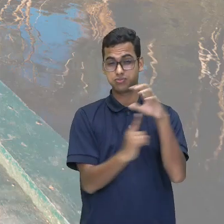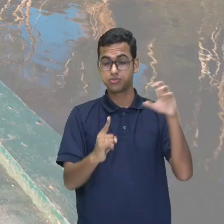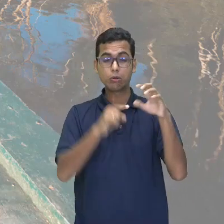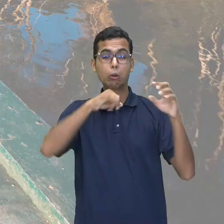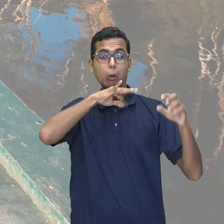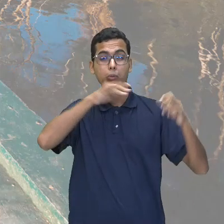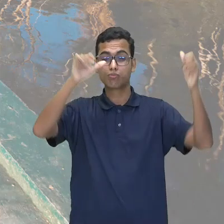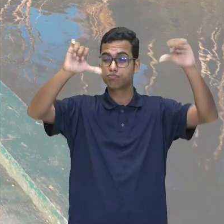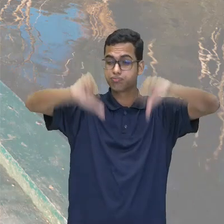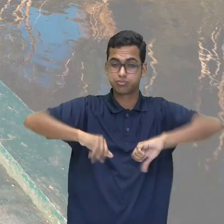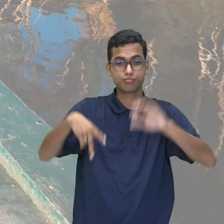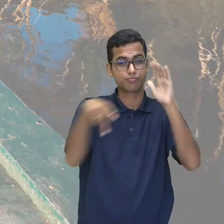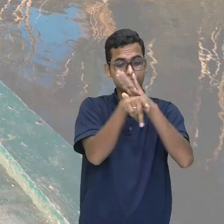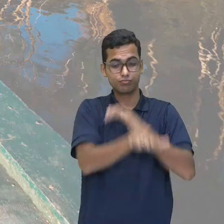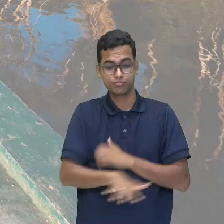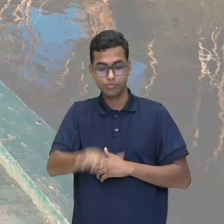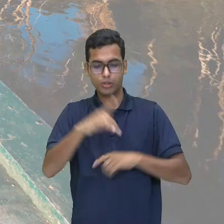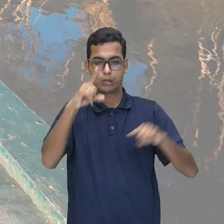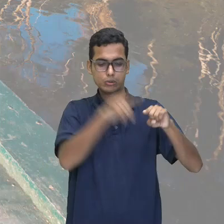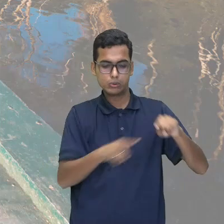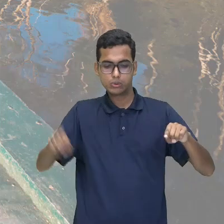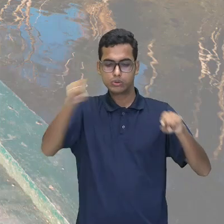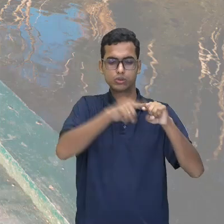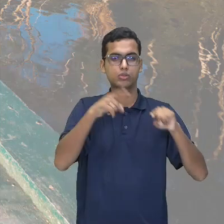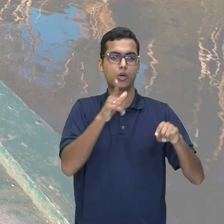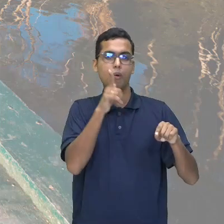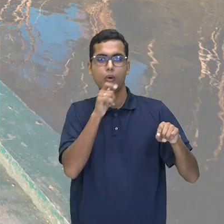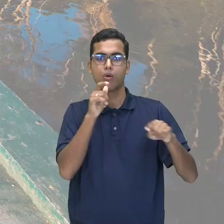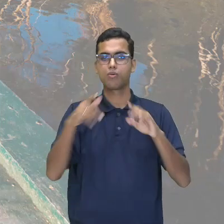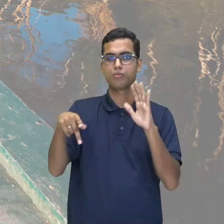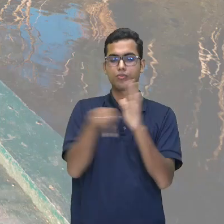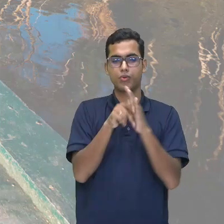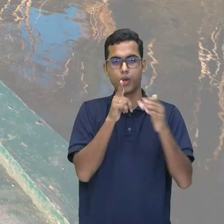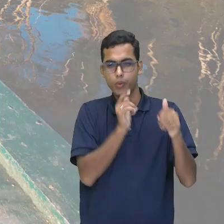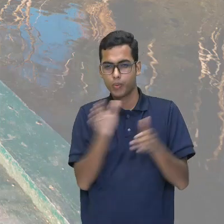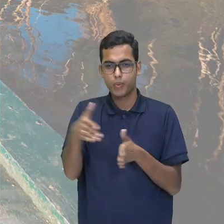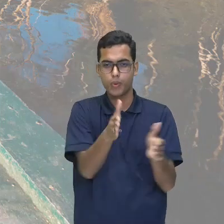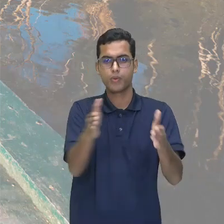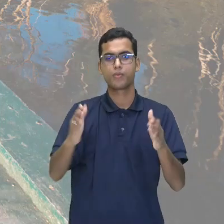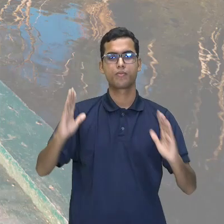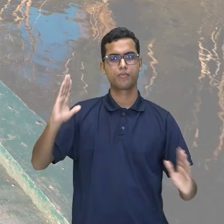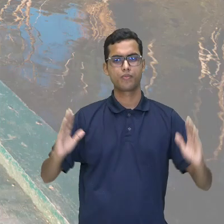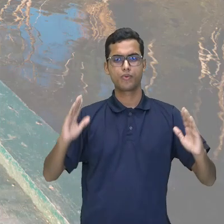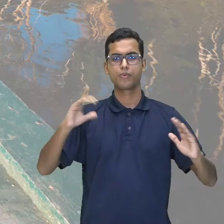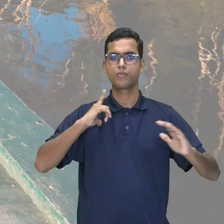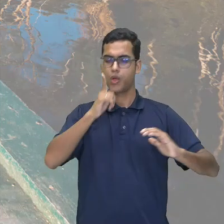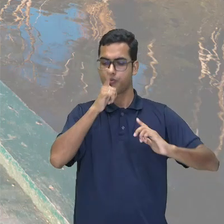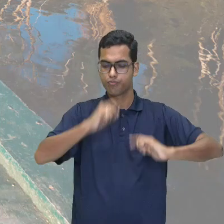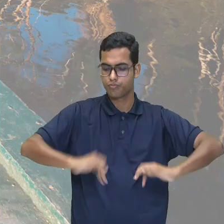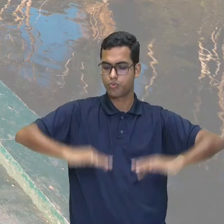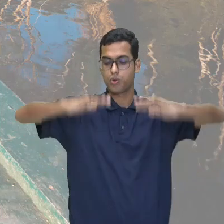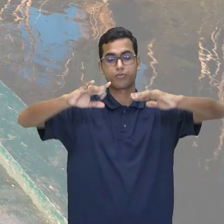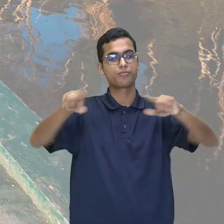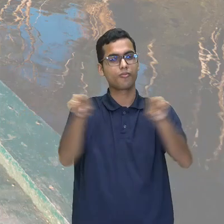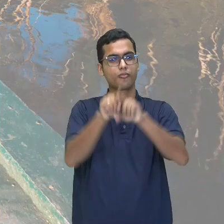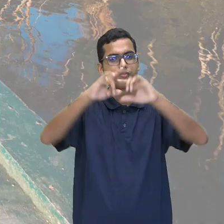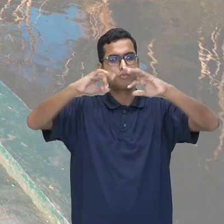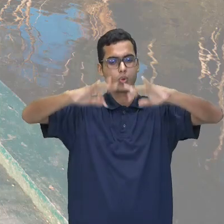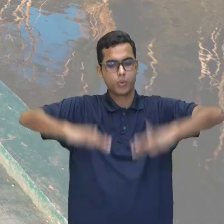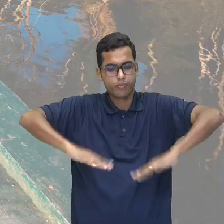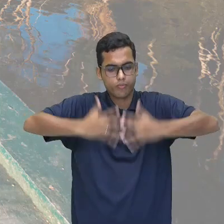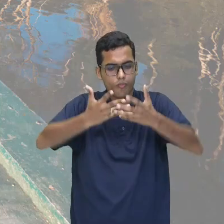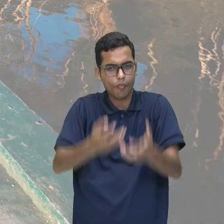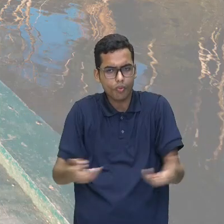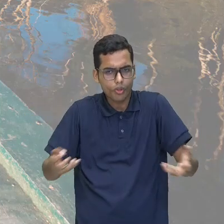influenciando no ciclo dos rios, em período de seca e de vazante. Então, por conta dessas mudanças climáticas